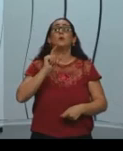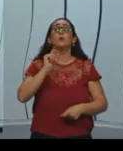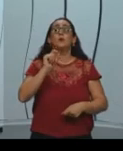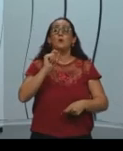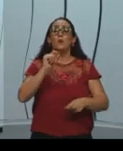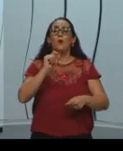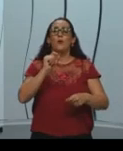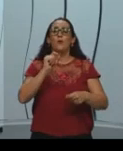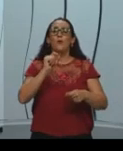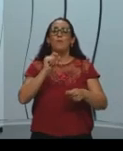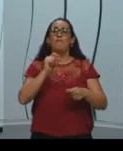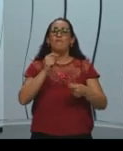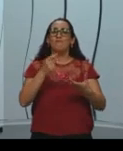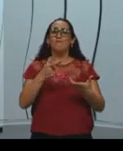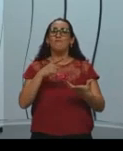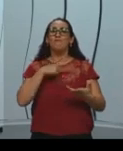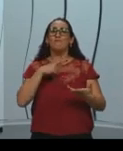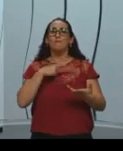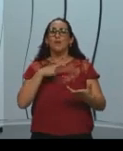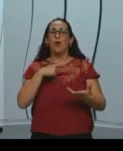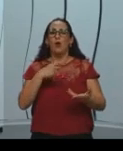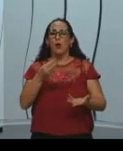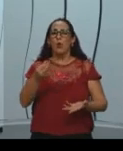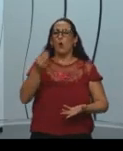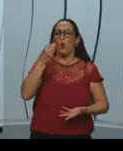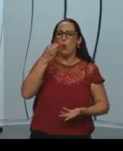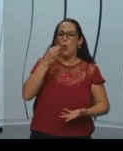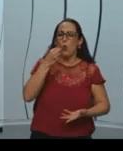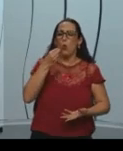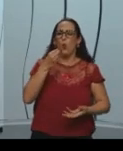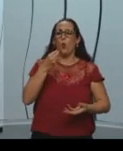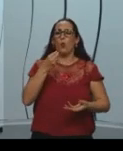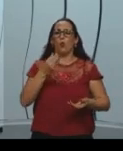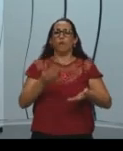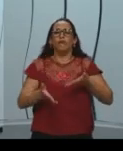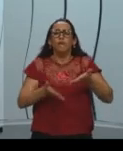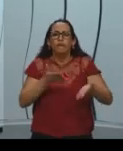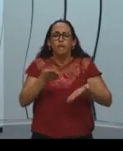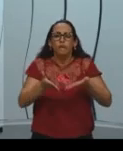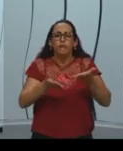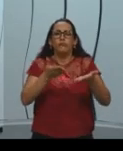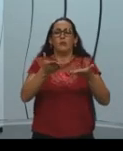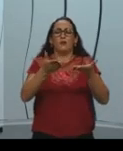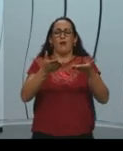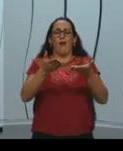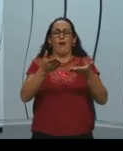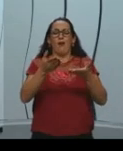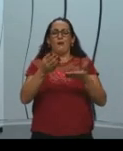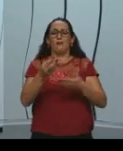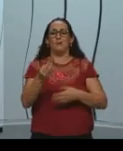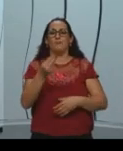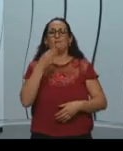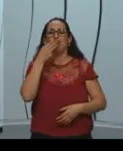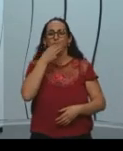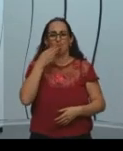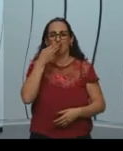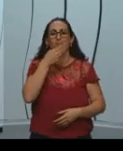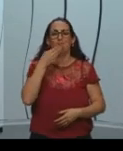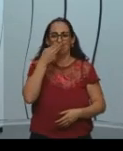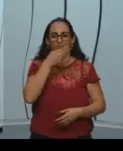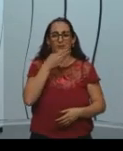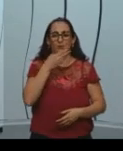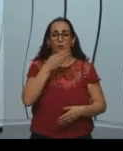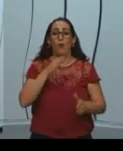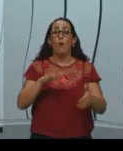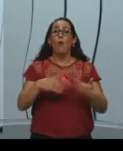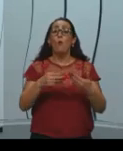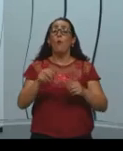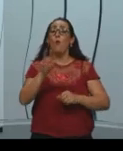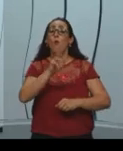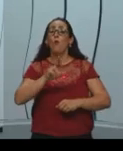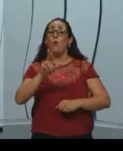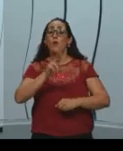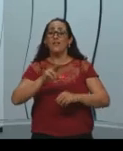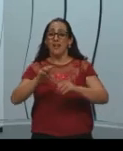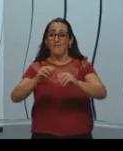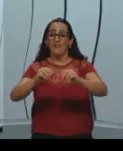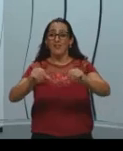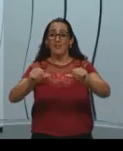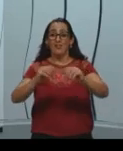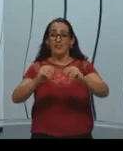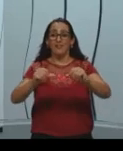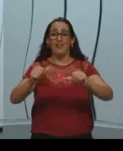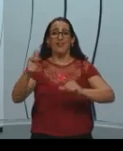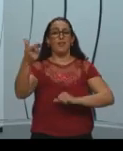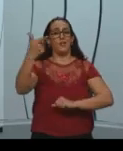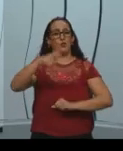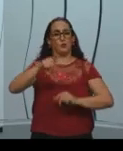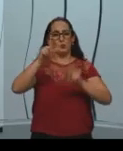sua cana-de-açúcar. Então, eles precisavam usar o engenho de outra pessoa. Por isso que eles eram chamados de lavradores de cana obrigado. Então, eles tinham